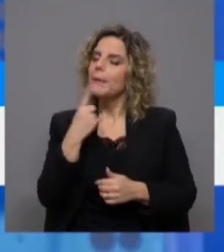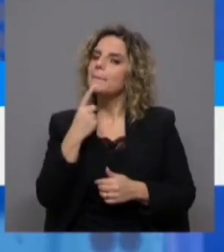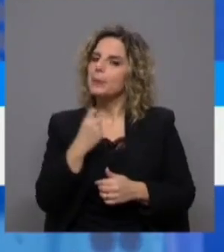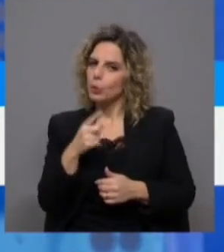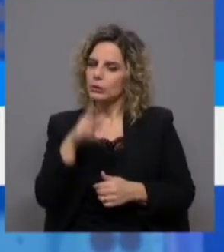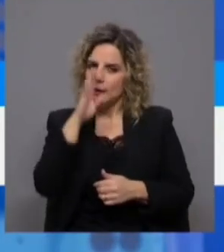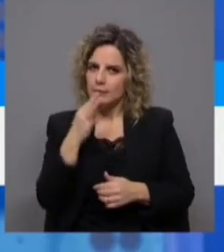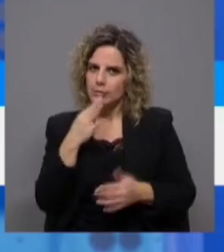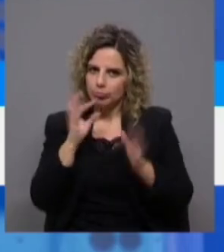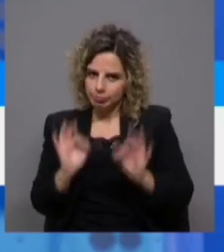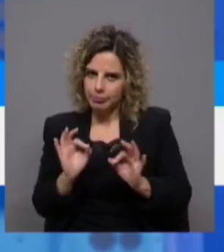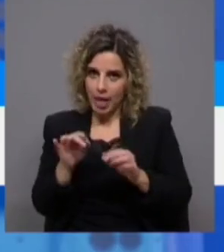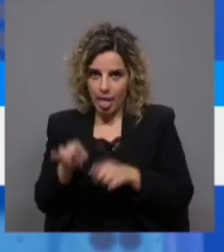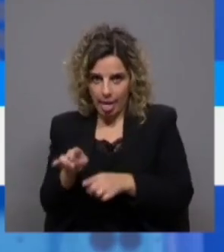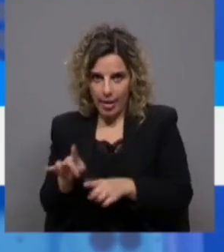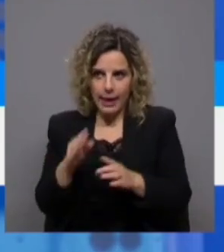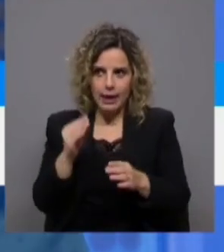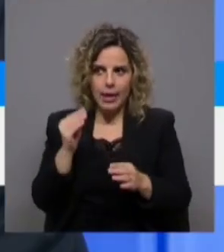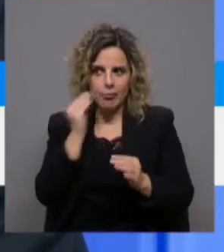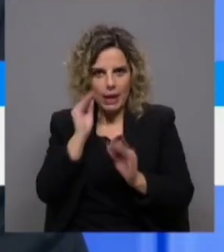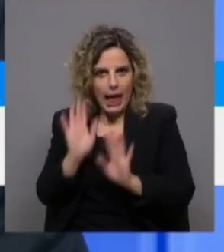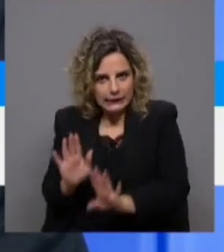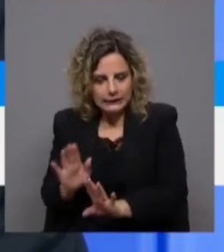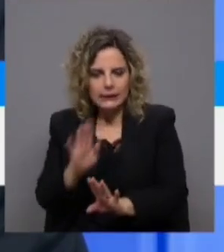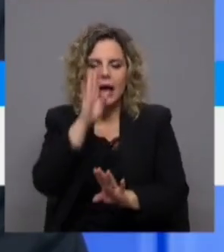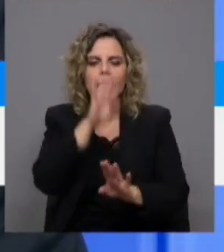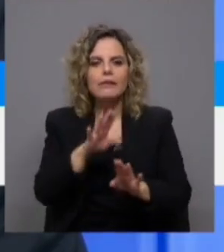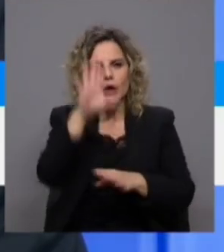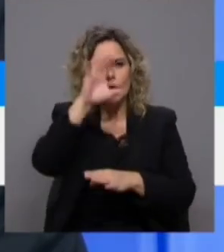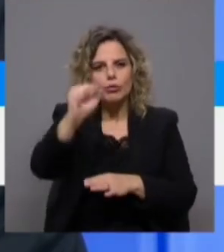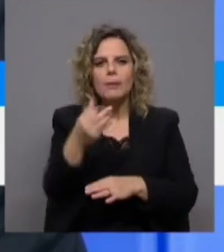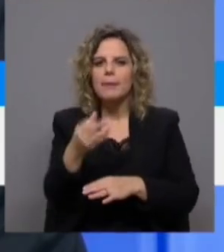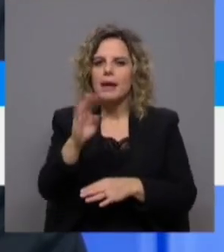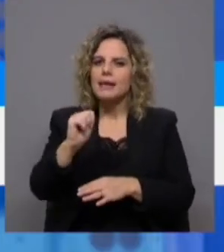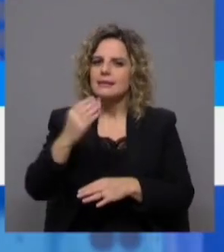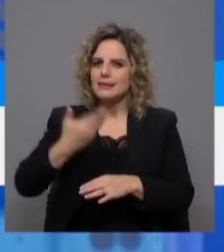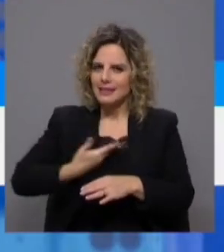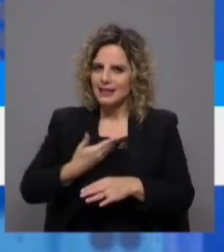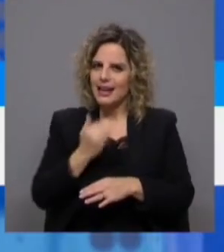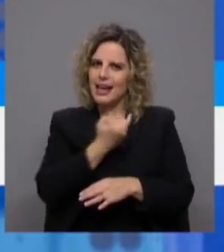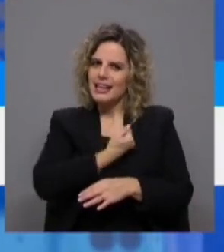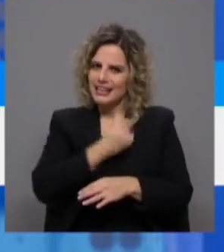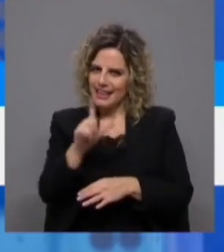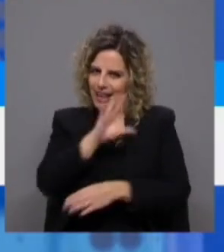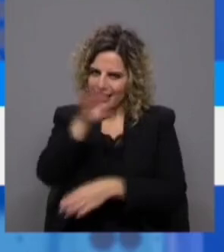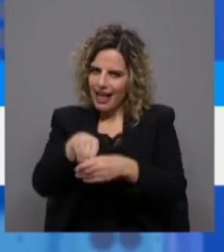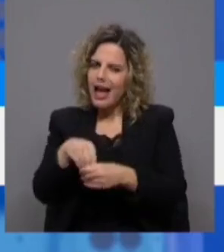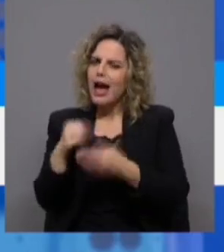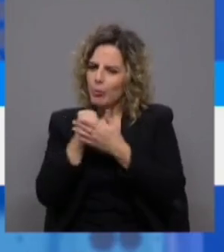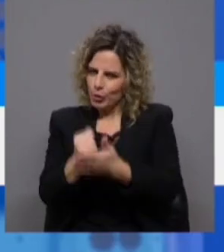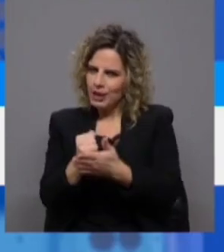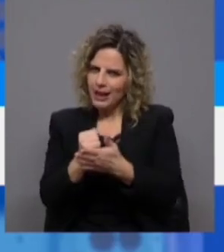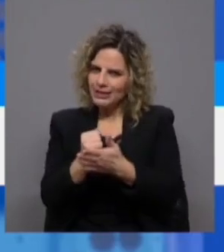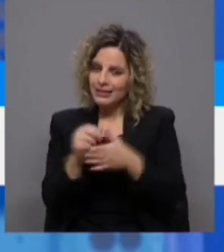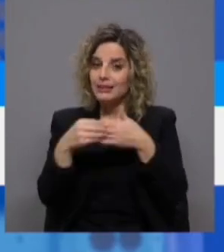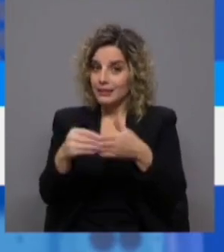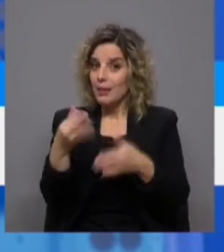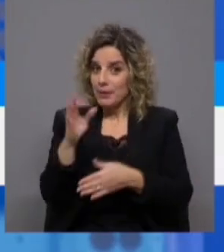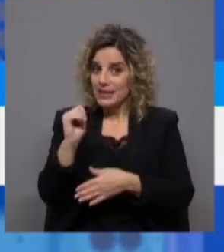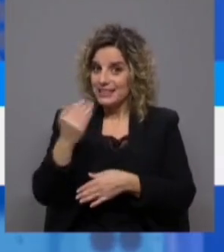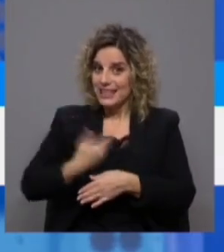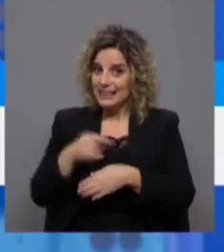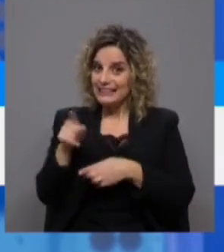isso é mesmo assim é um dado adquirido se houver um governo PSD ele sempre Liberal ajudar a Para apoiar um governo liderado pelo PS